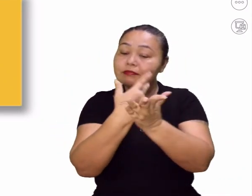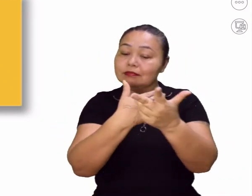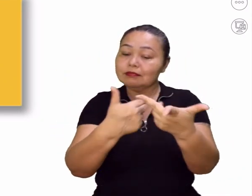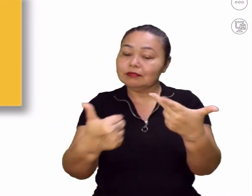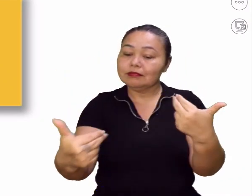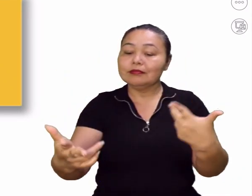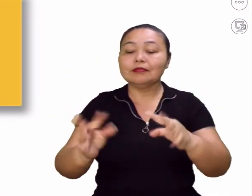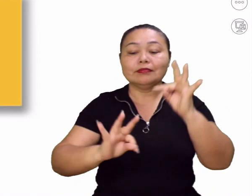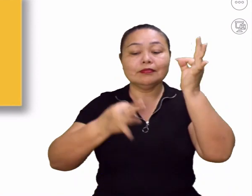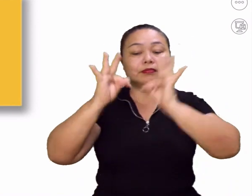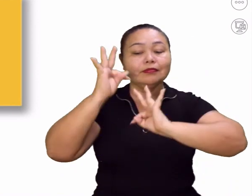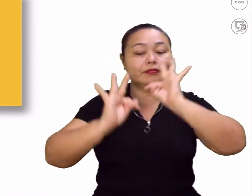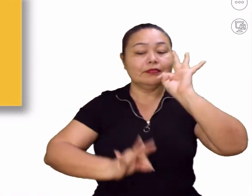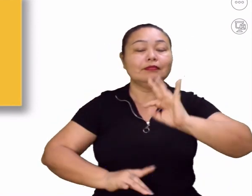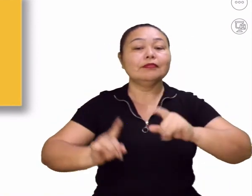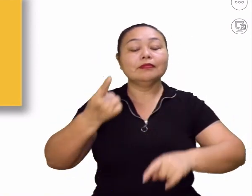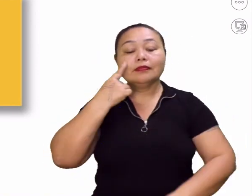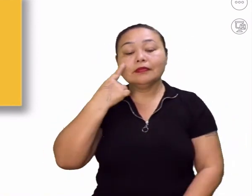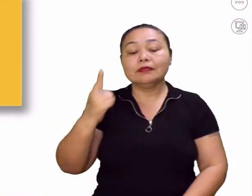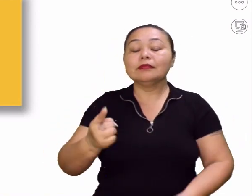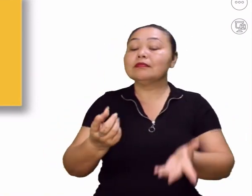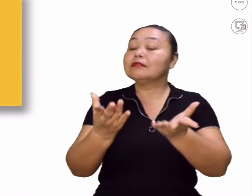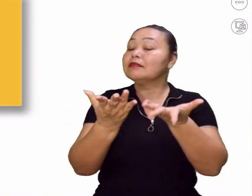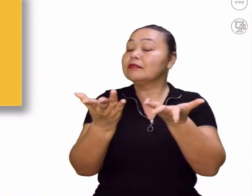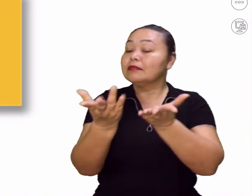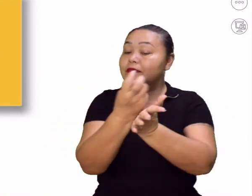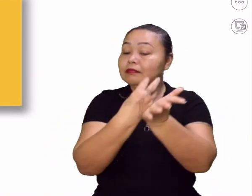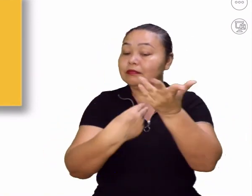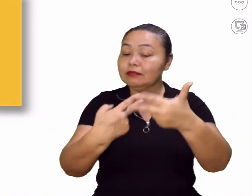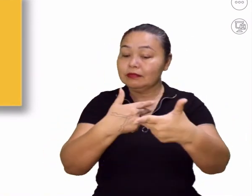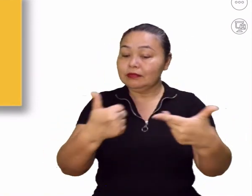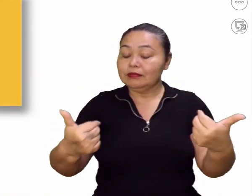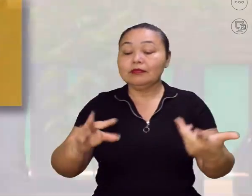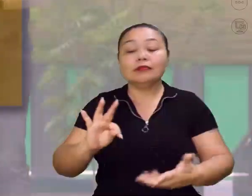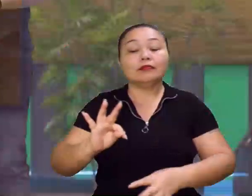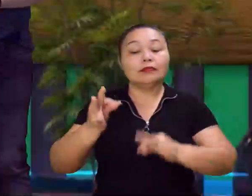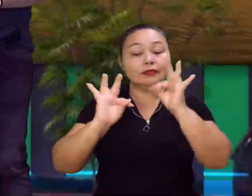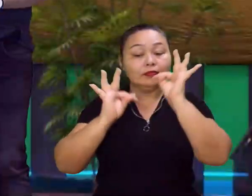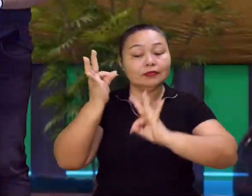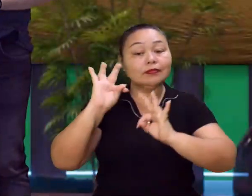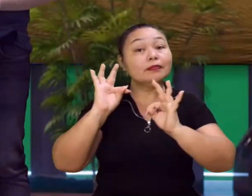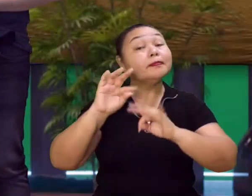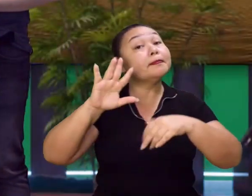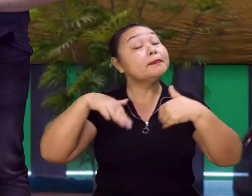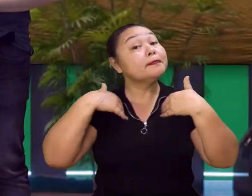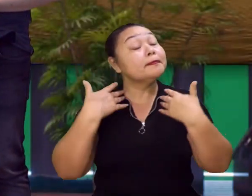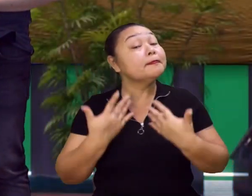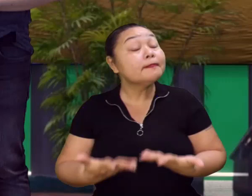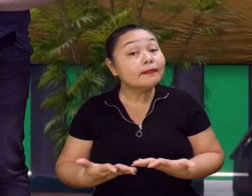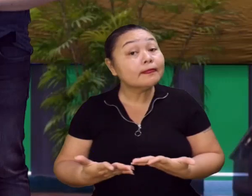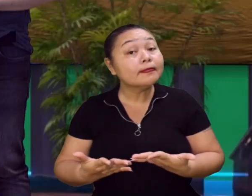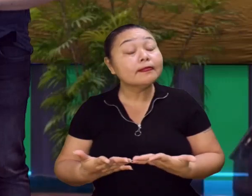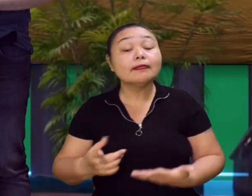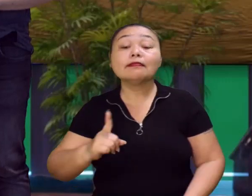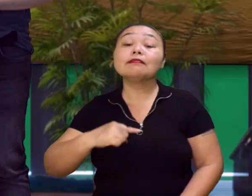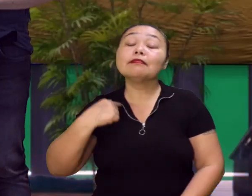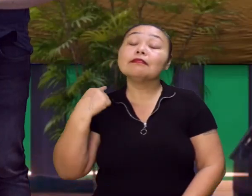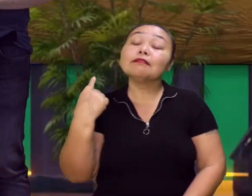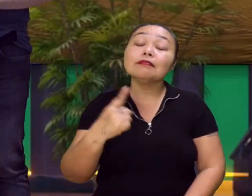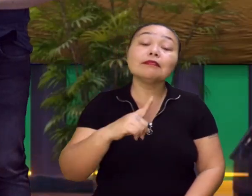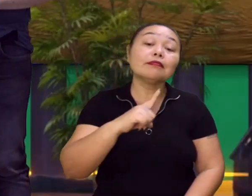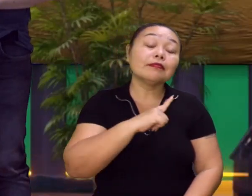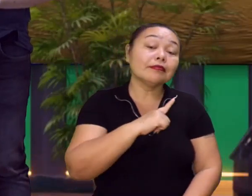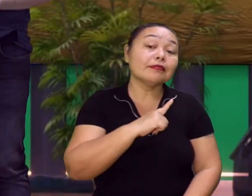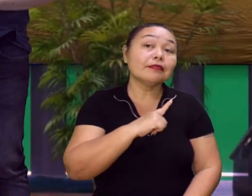gente falar, porque é o seguinte, está escrito ali cartografia e tecnologia, né, Rogério? Uhum. Beleza. Mas assim, a gente tem